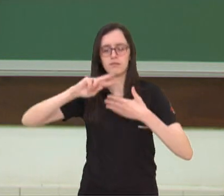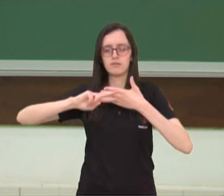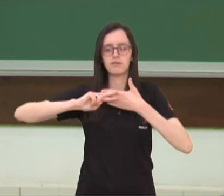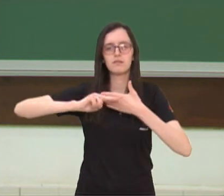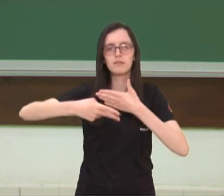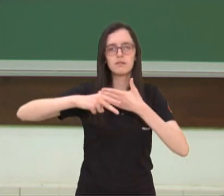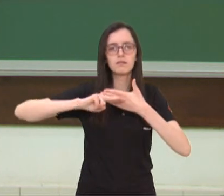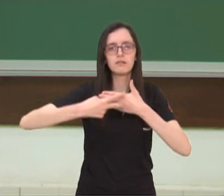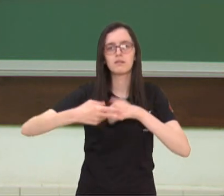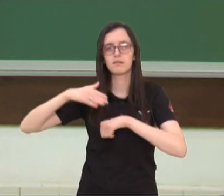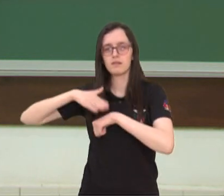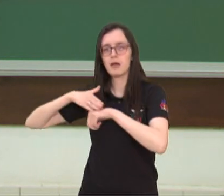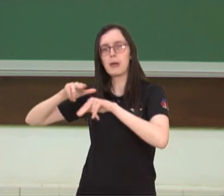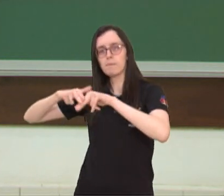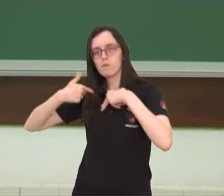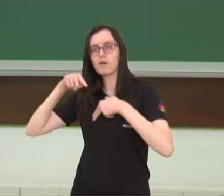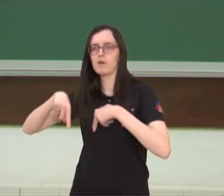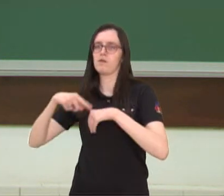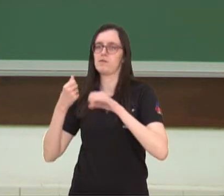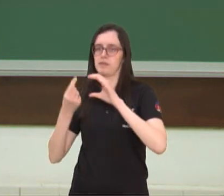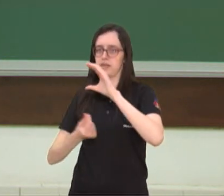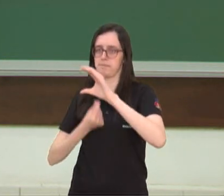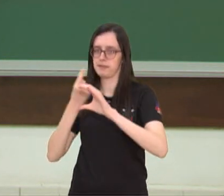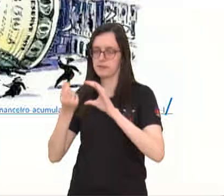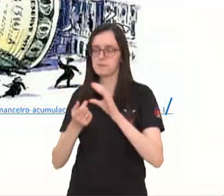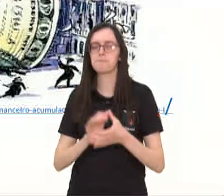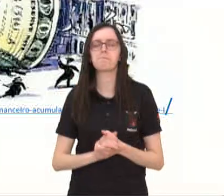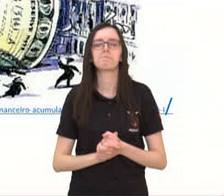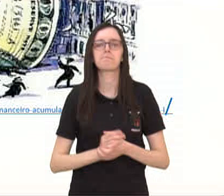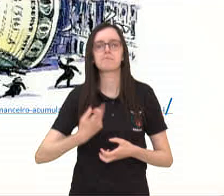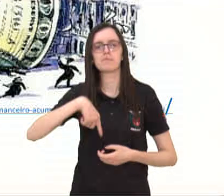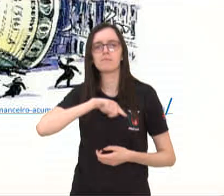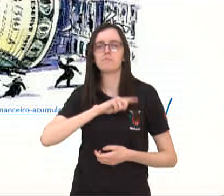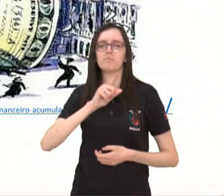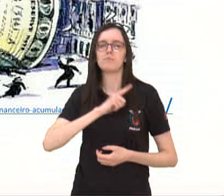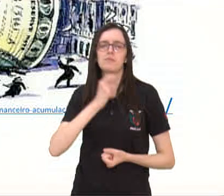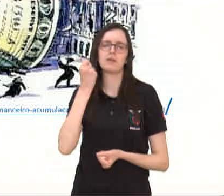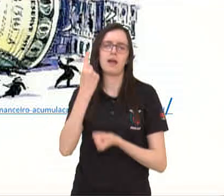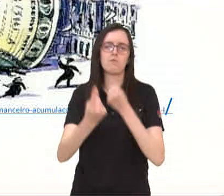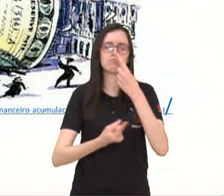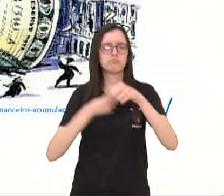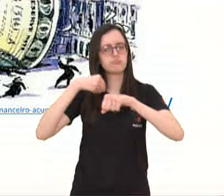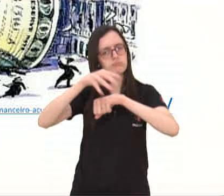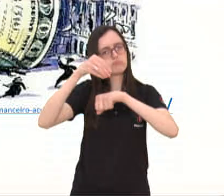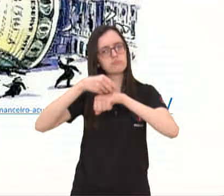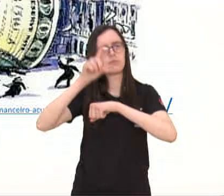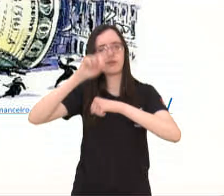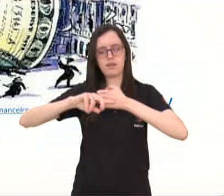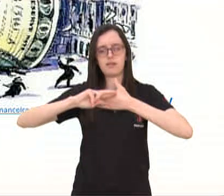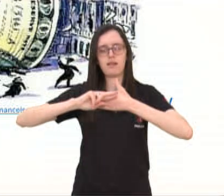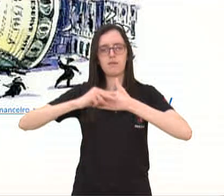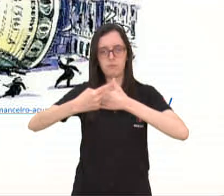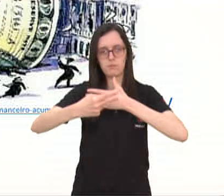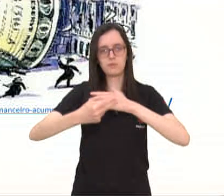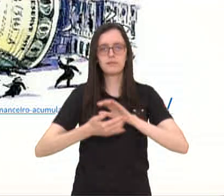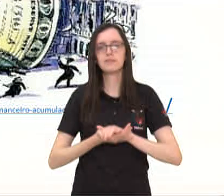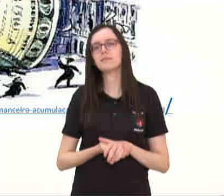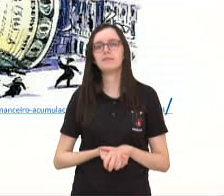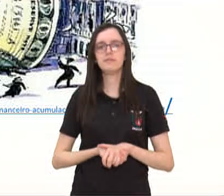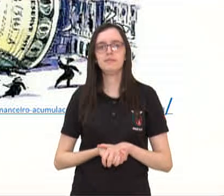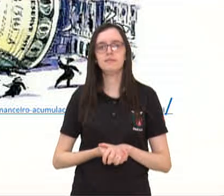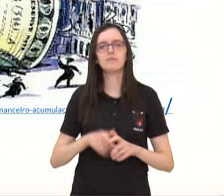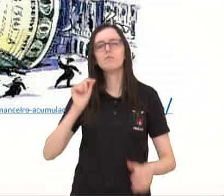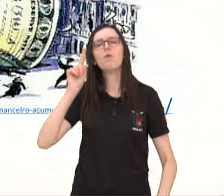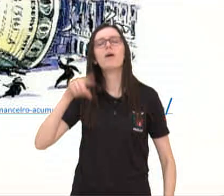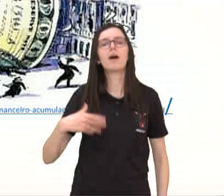Consequências do capitalismo. Aqui nós temos algumas consequências, né? Que